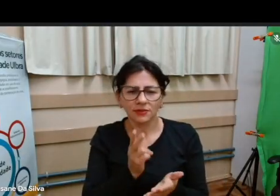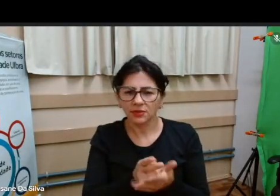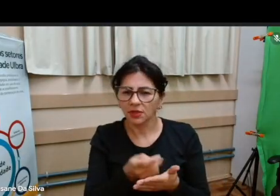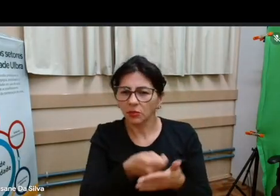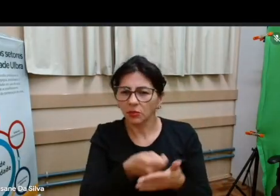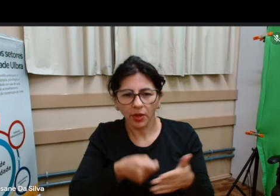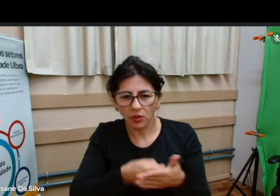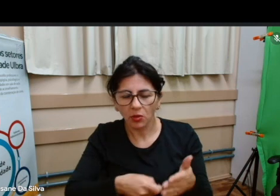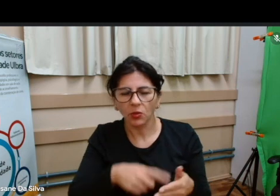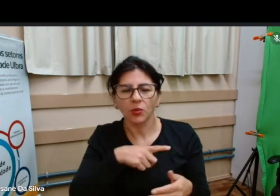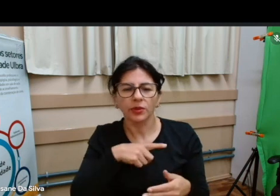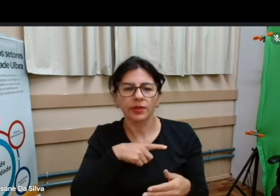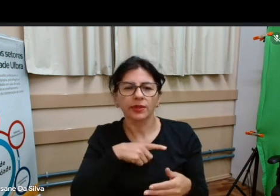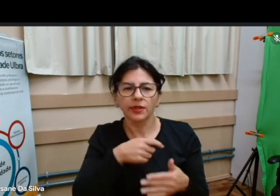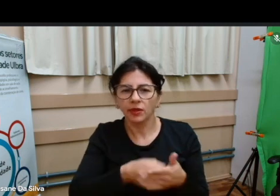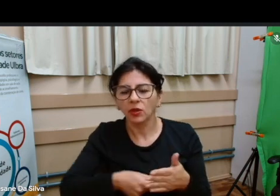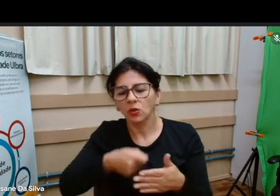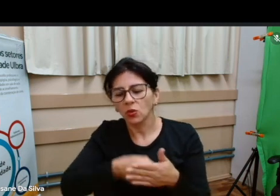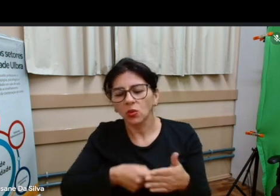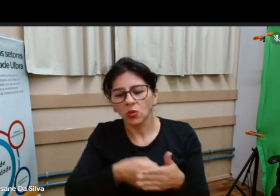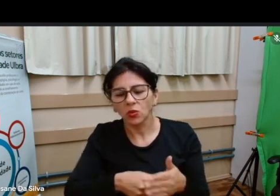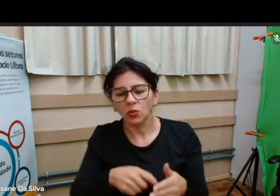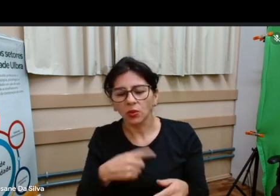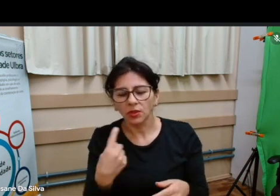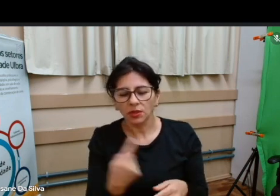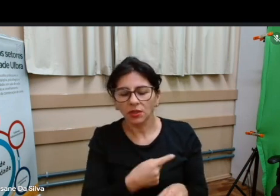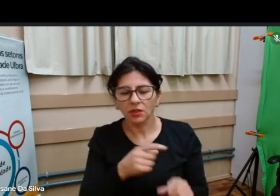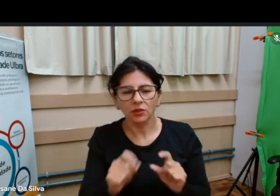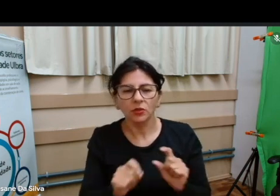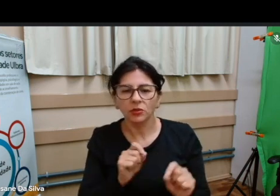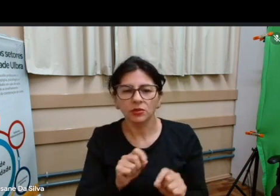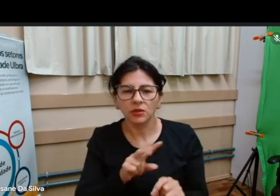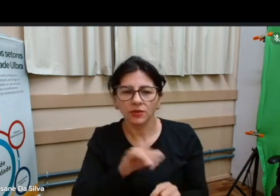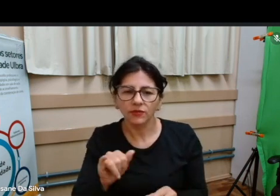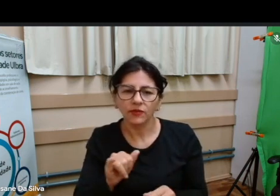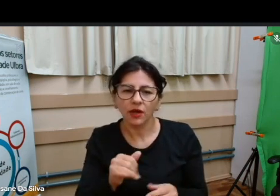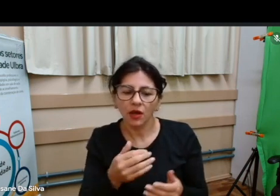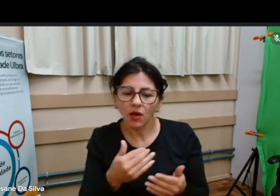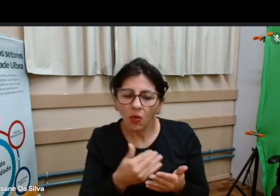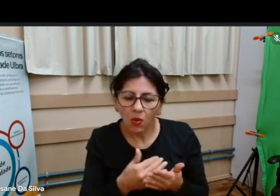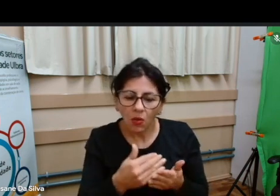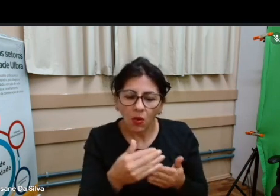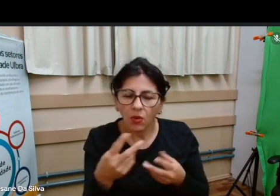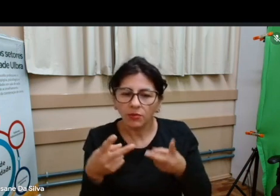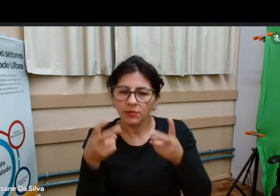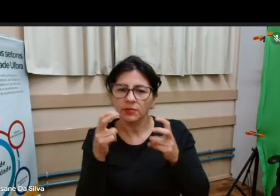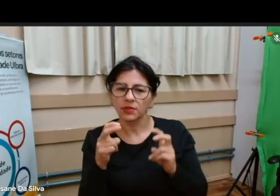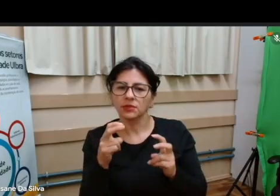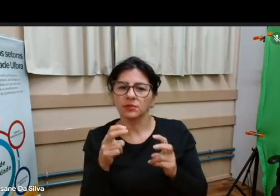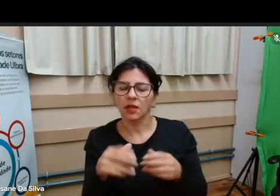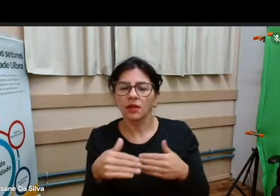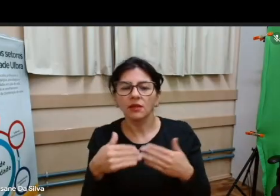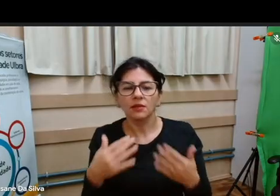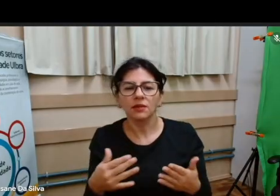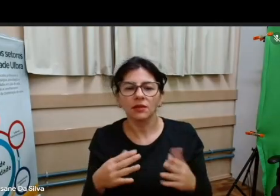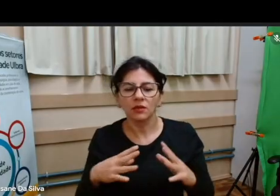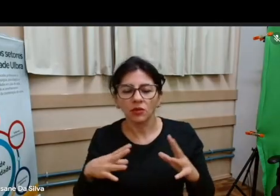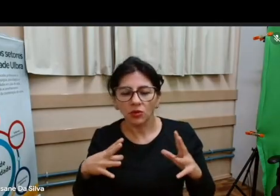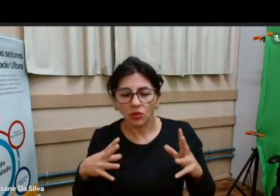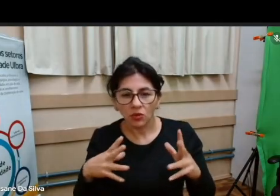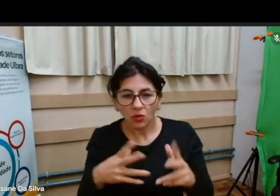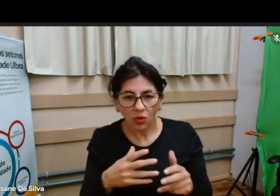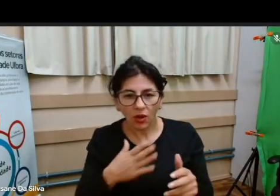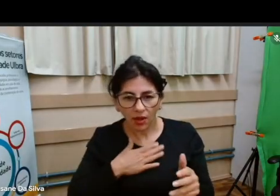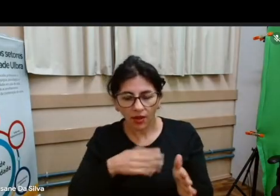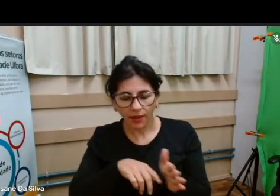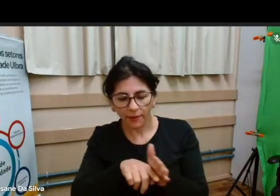eh e que a gente vai eh começar a perceber então toda a minha pesquisa vem muito de